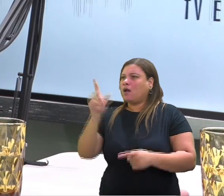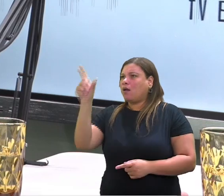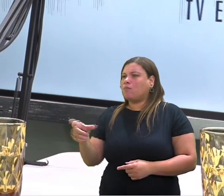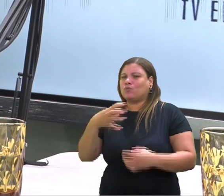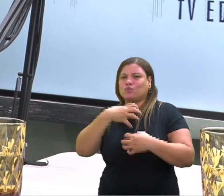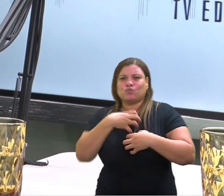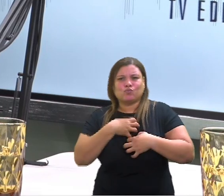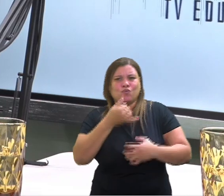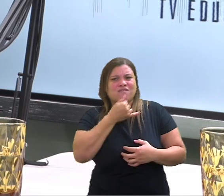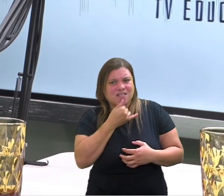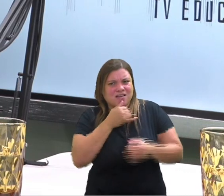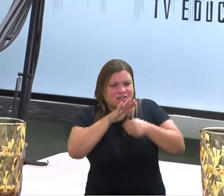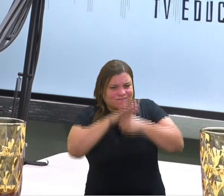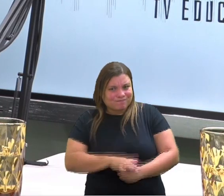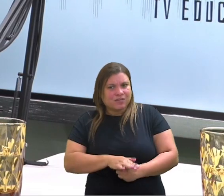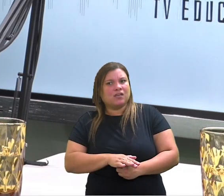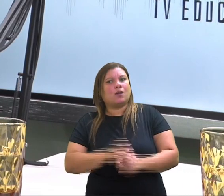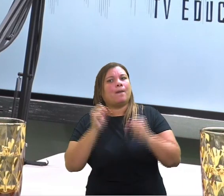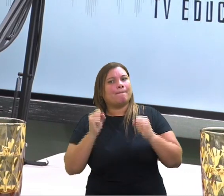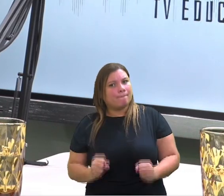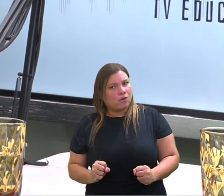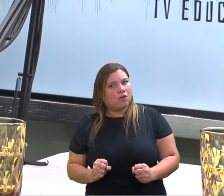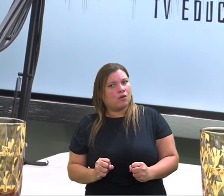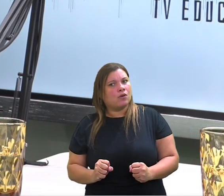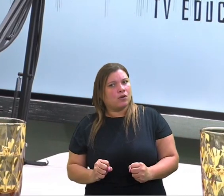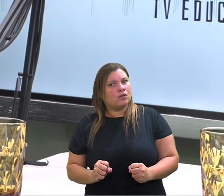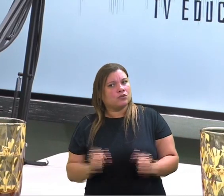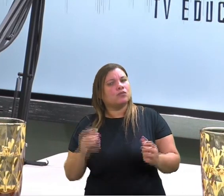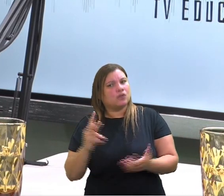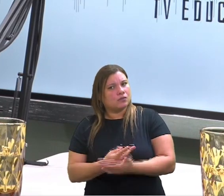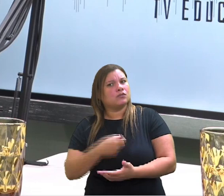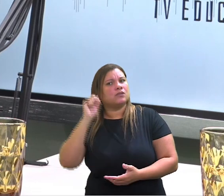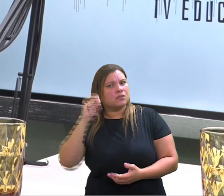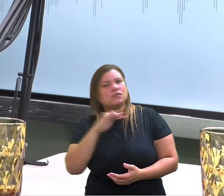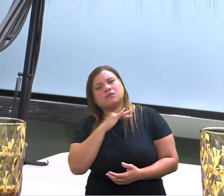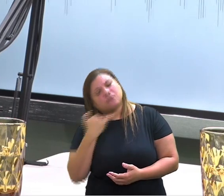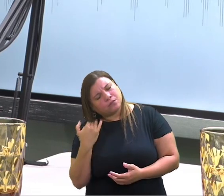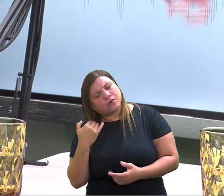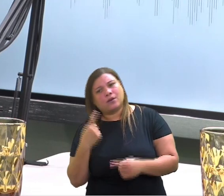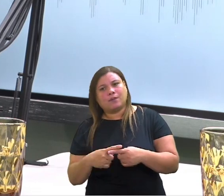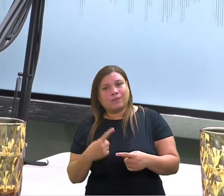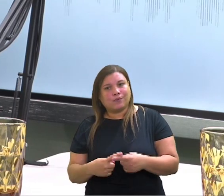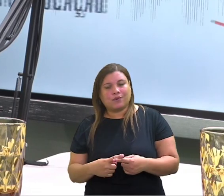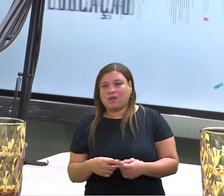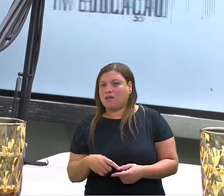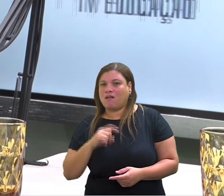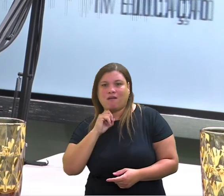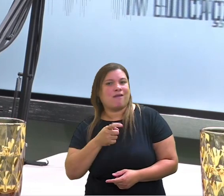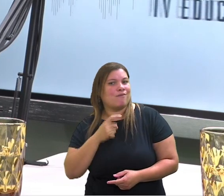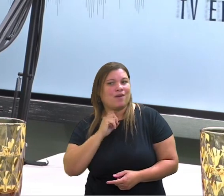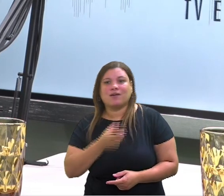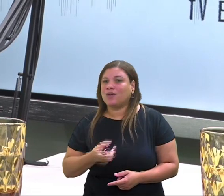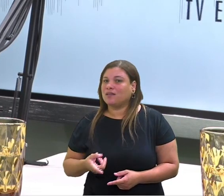cyberbullying. Porque quando ela chegar na escola, todo mundo já viu a foto dela. Então ela não vai mais à escola. Nós temos Ela isso. não aguenta aquela pressão. Ou ela já